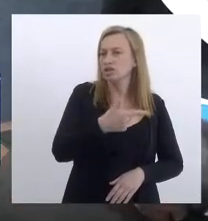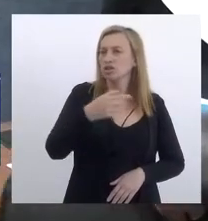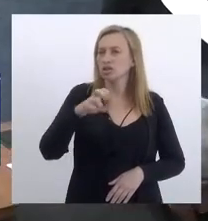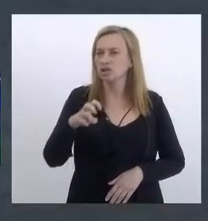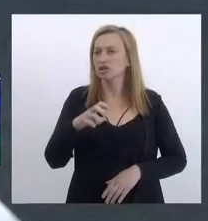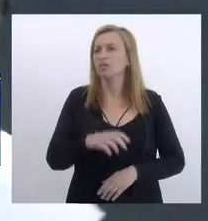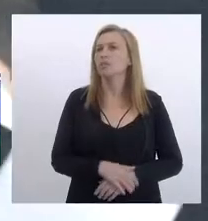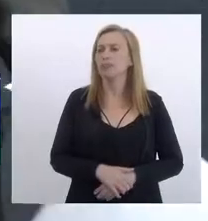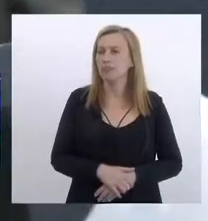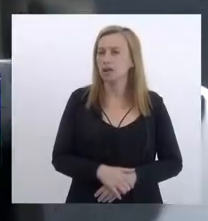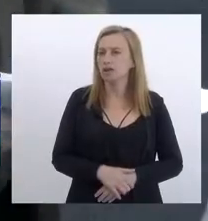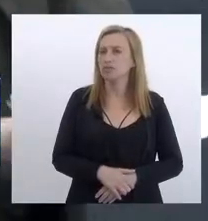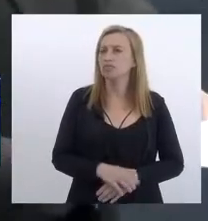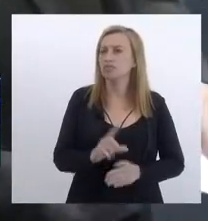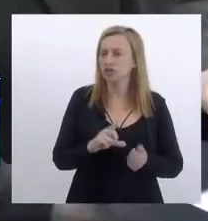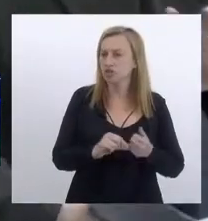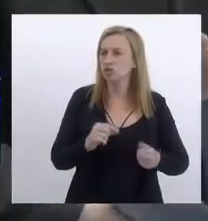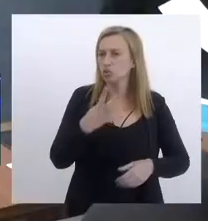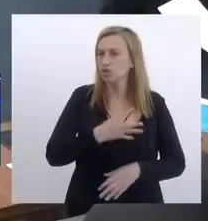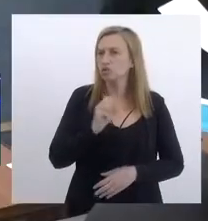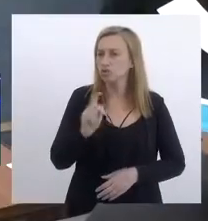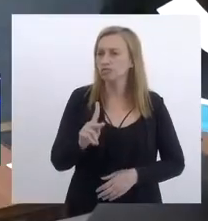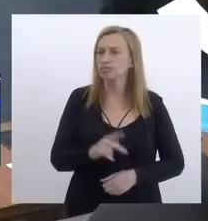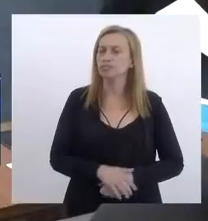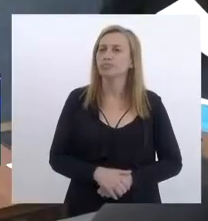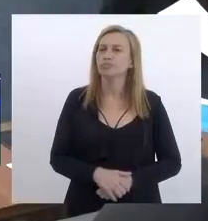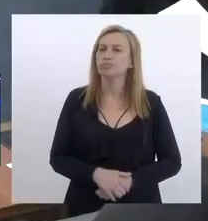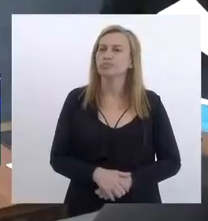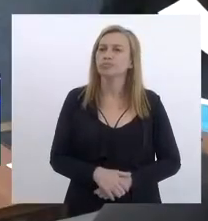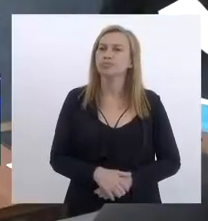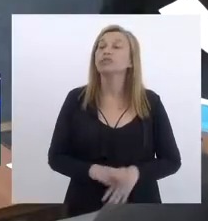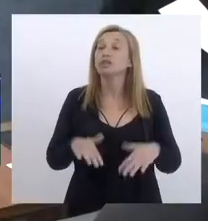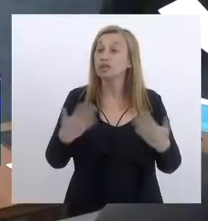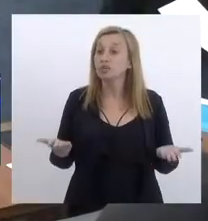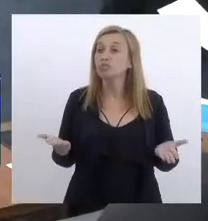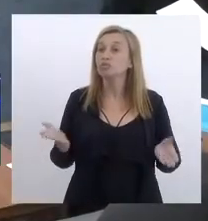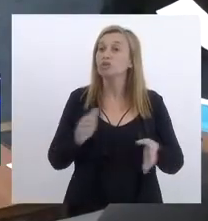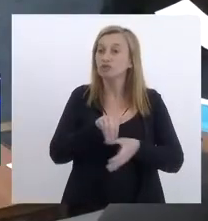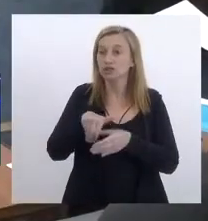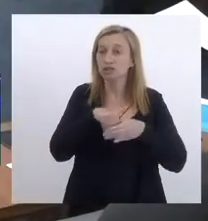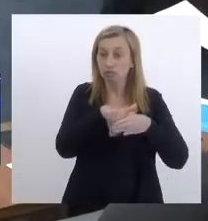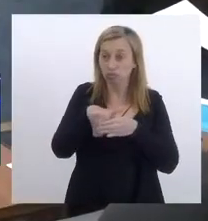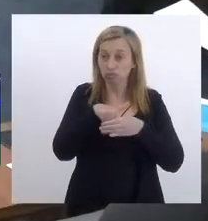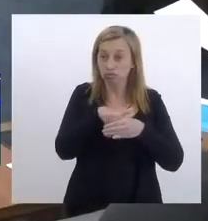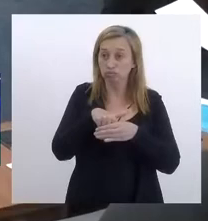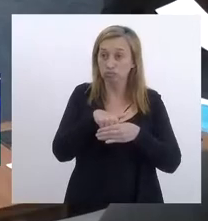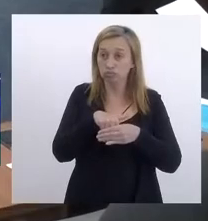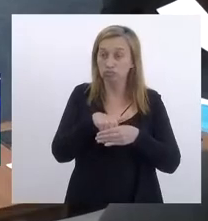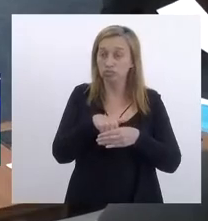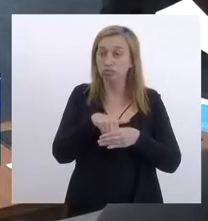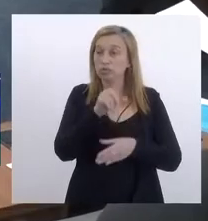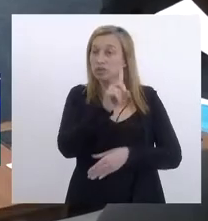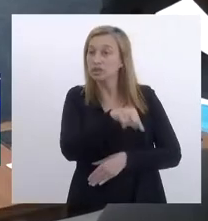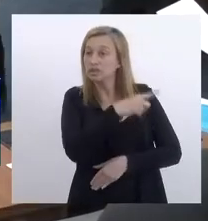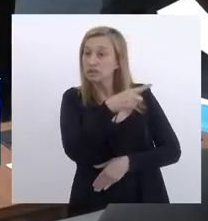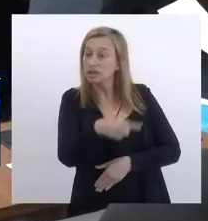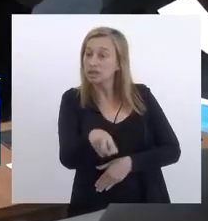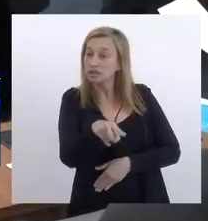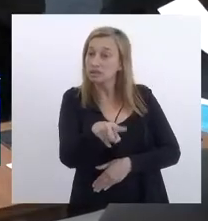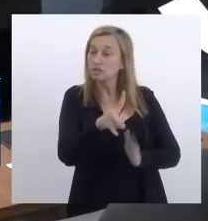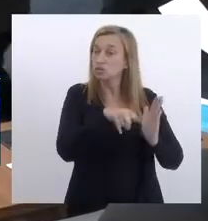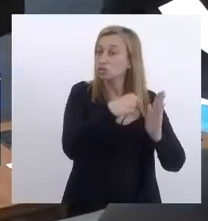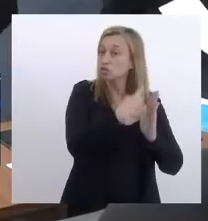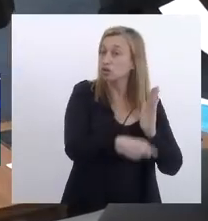Artigo 4. Okay. Ainda não chegamos lá, vamos chegar já. Então vamos à votação pela rejeição